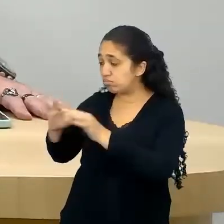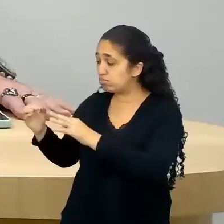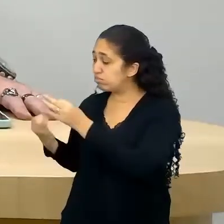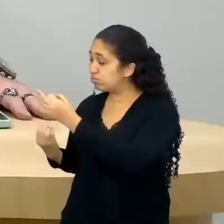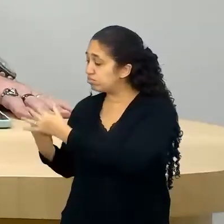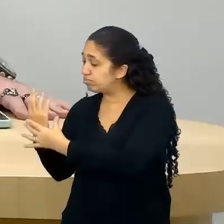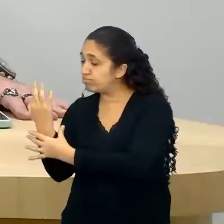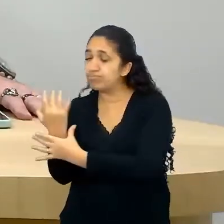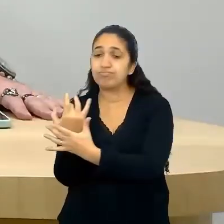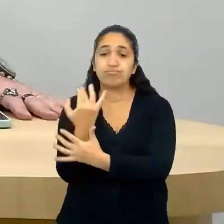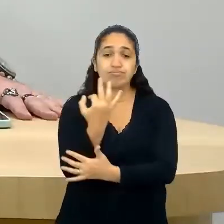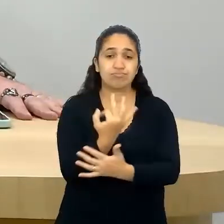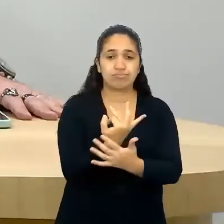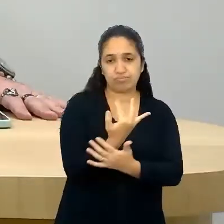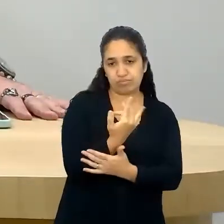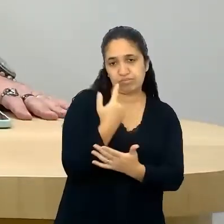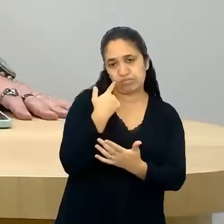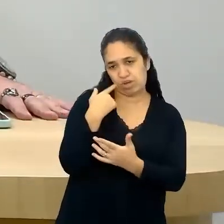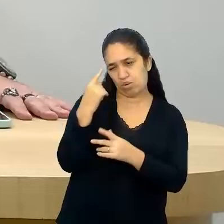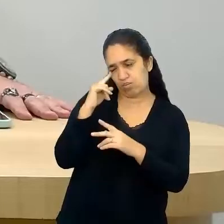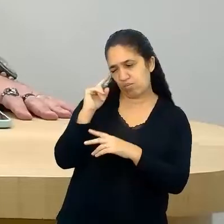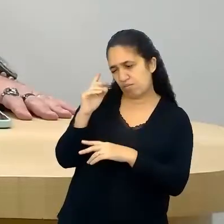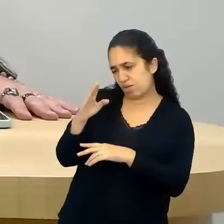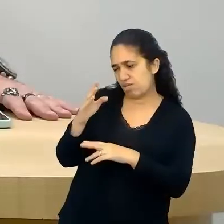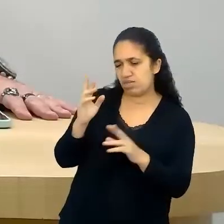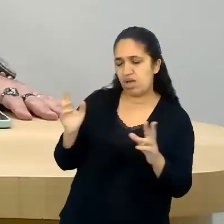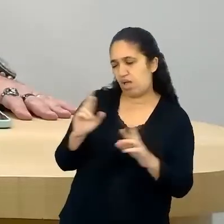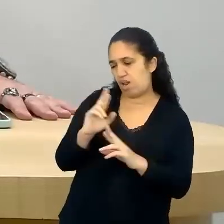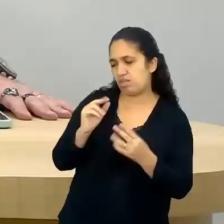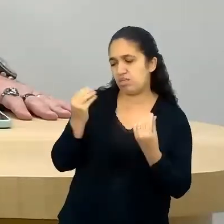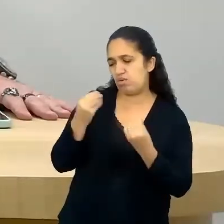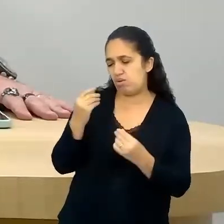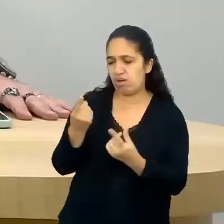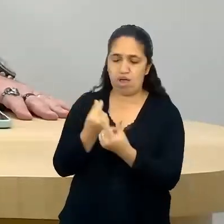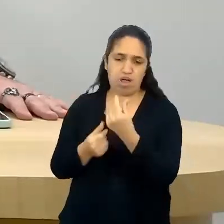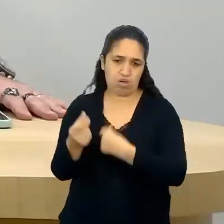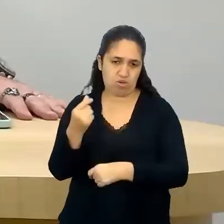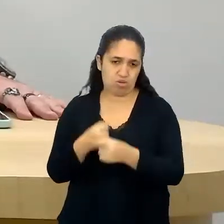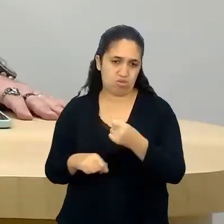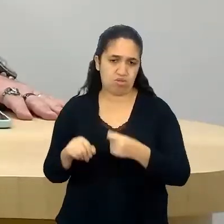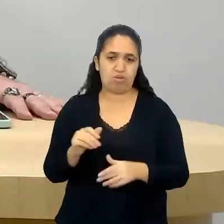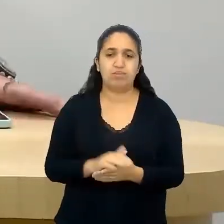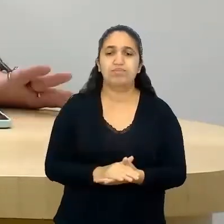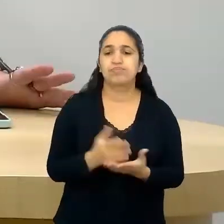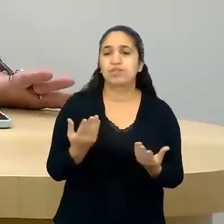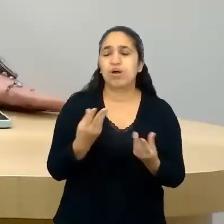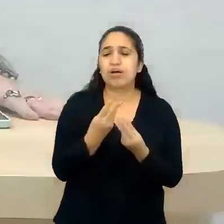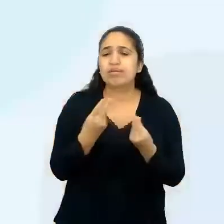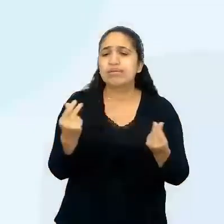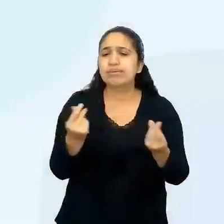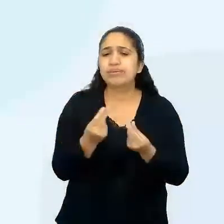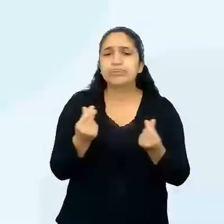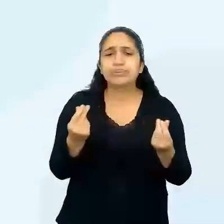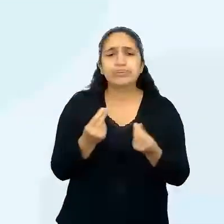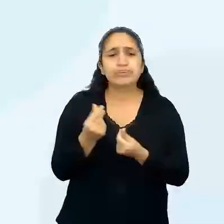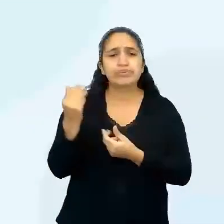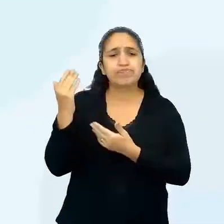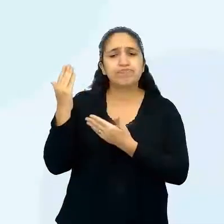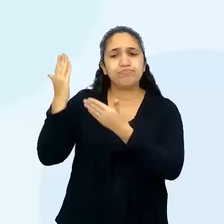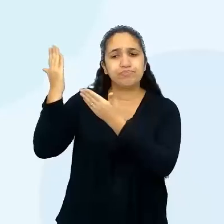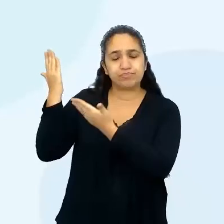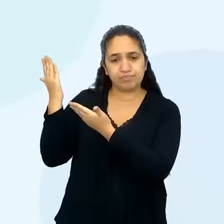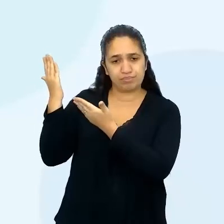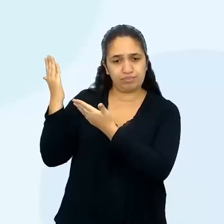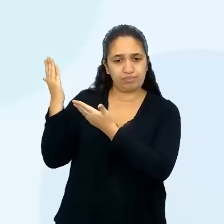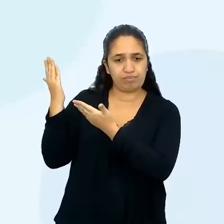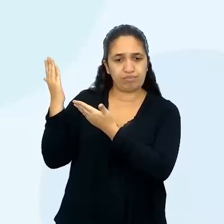sempre se vê a questão econômica nessa relação aí. Vamos lá para a textura do solo, que é uma